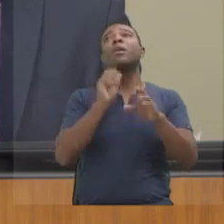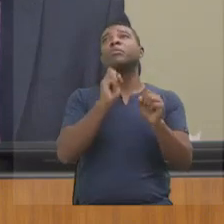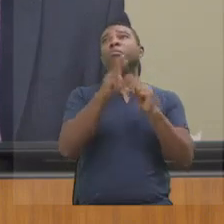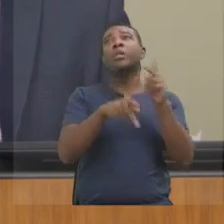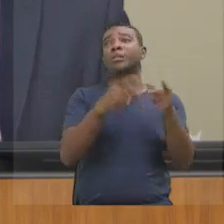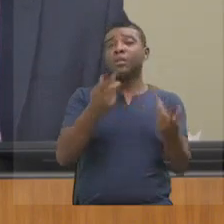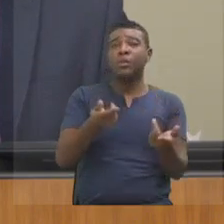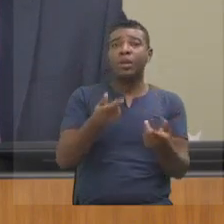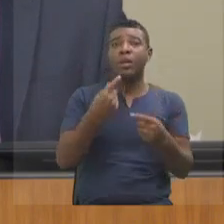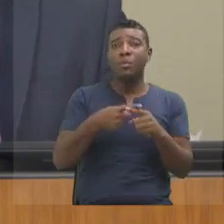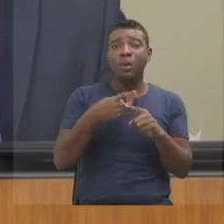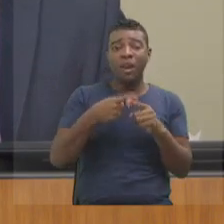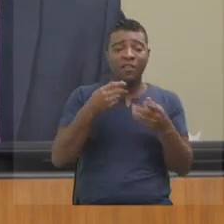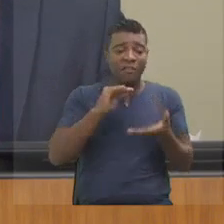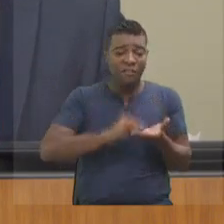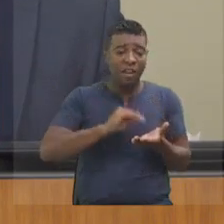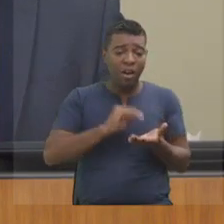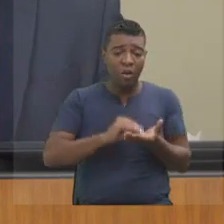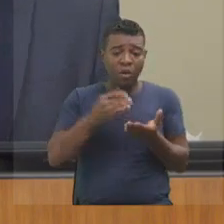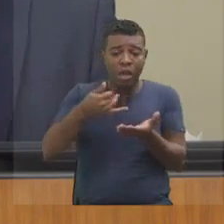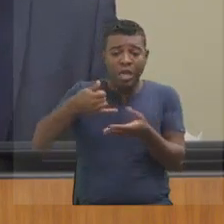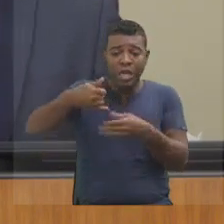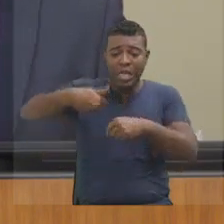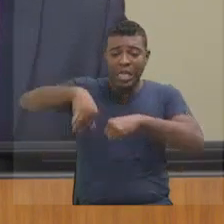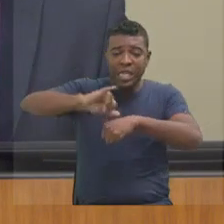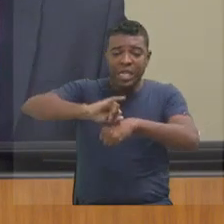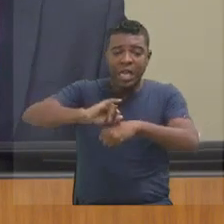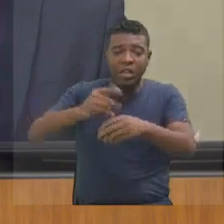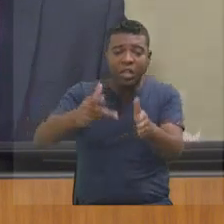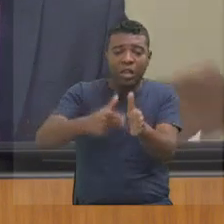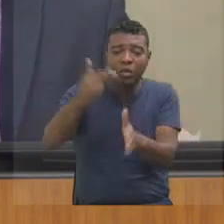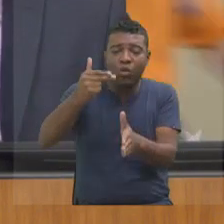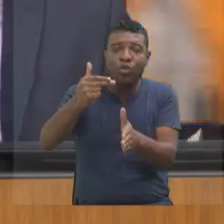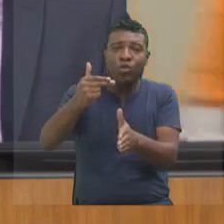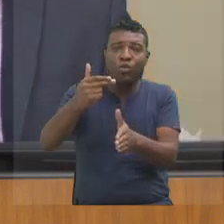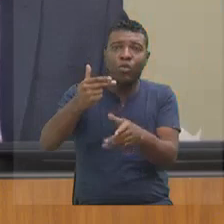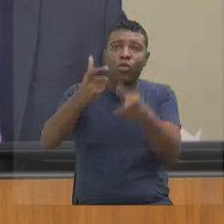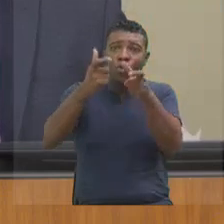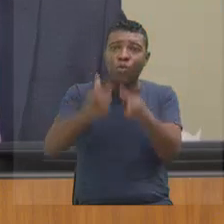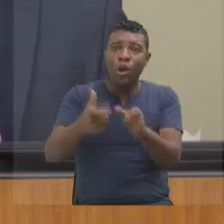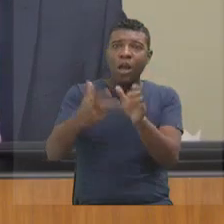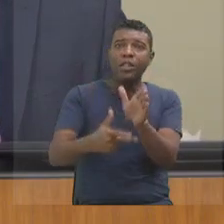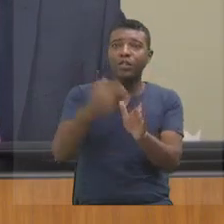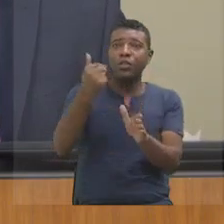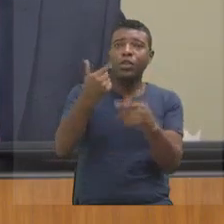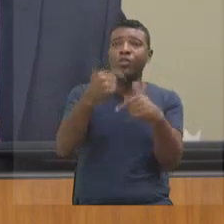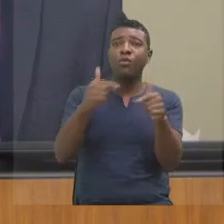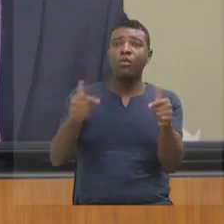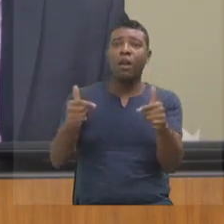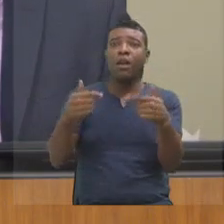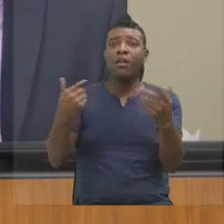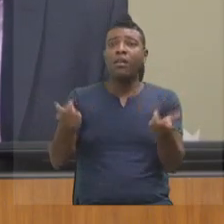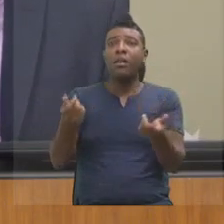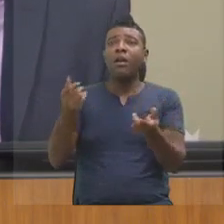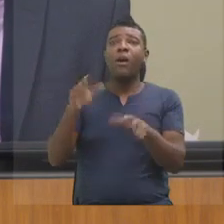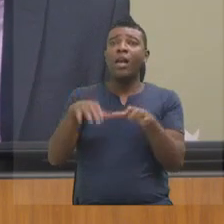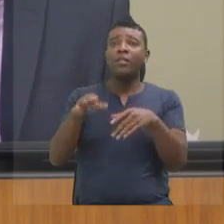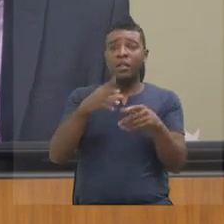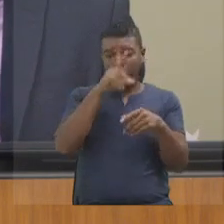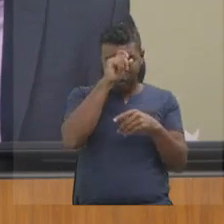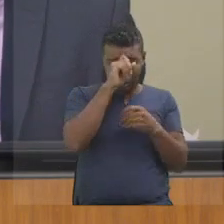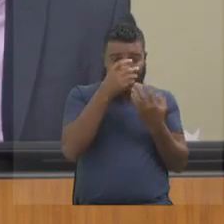cirúrgico suficiente para você fazer aquele número desejável de cirurgias Então os hospitais gostariam de estar te fazendo 30 40